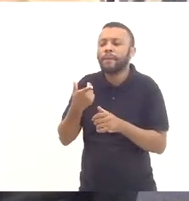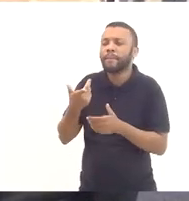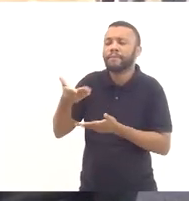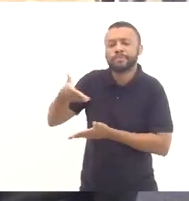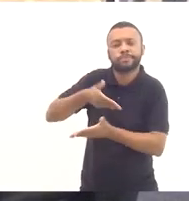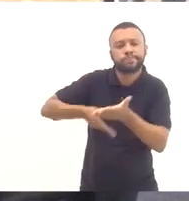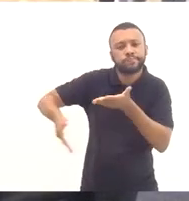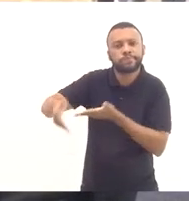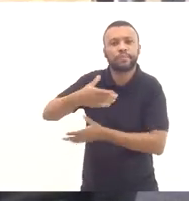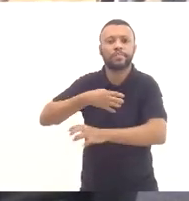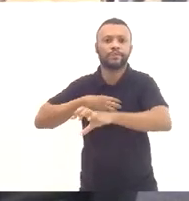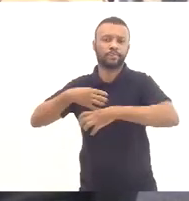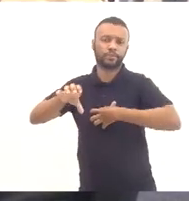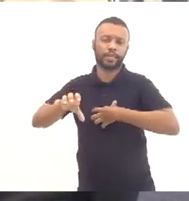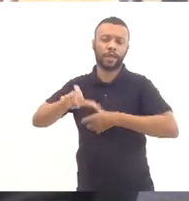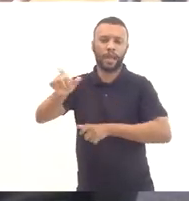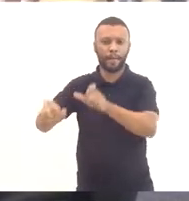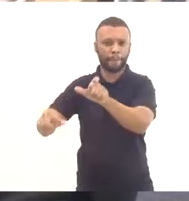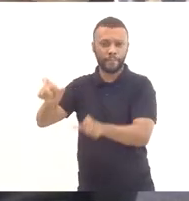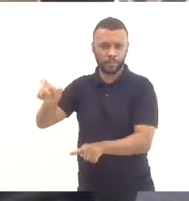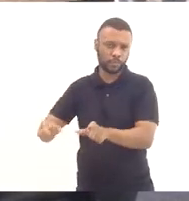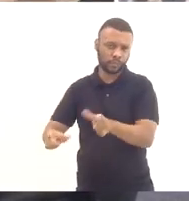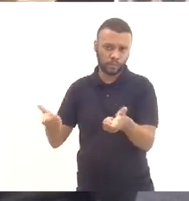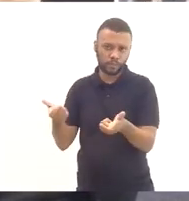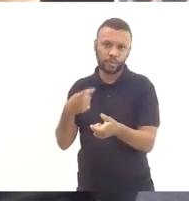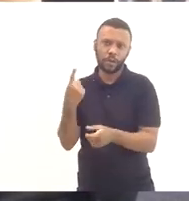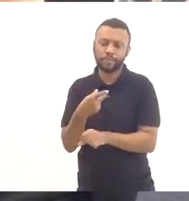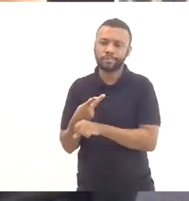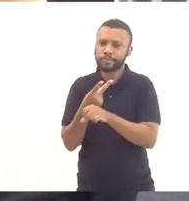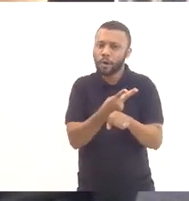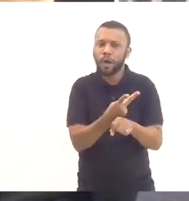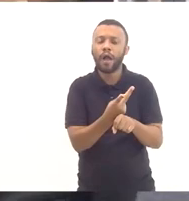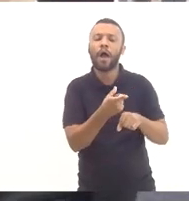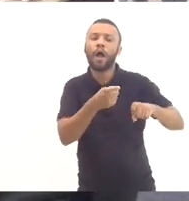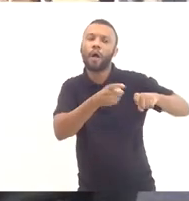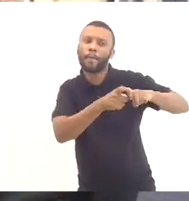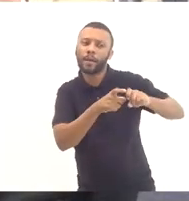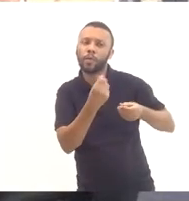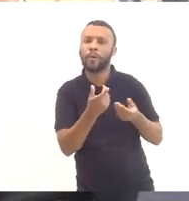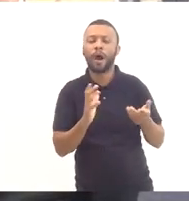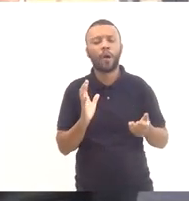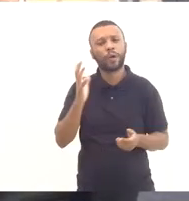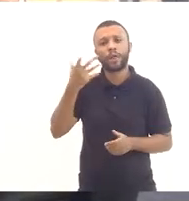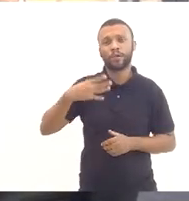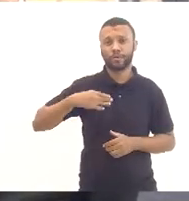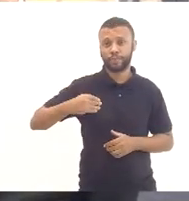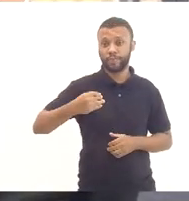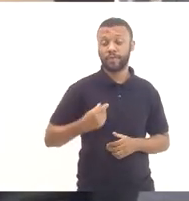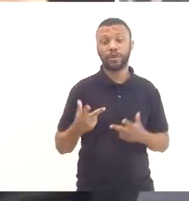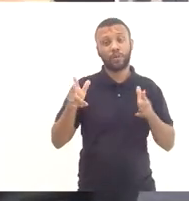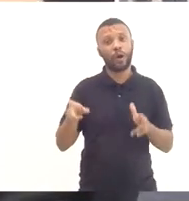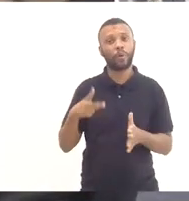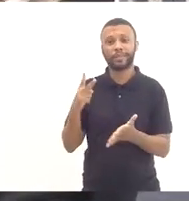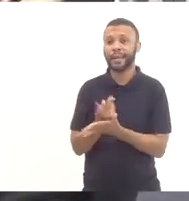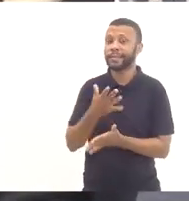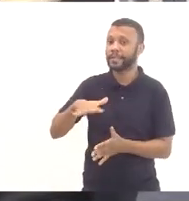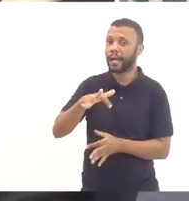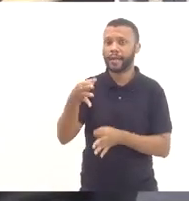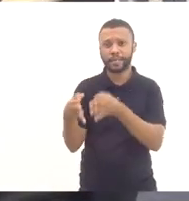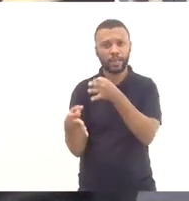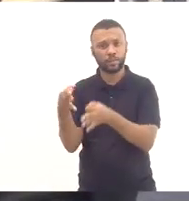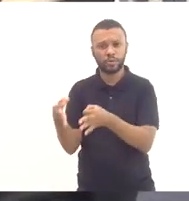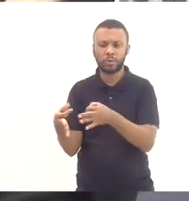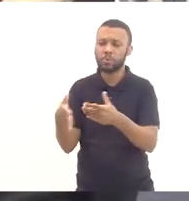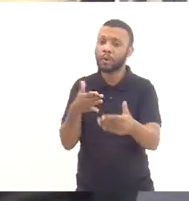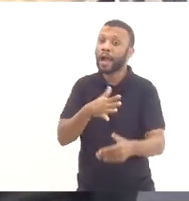então tanto isso acontece com os médicos e por isso acontece mais comum dos seus filhos como também acontece na justiça assim como acontece em qualquer